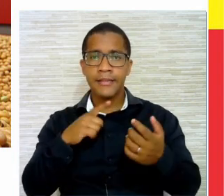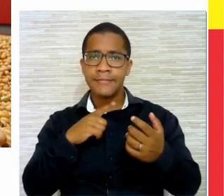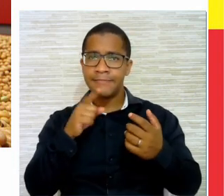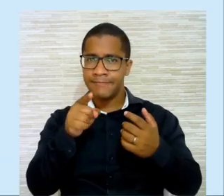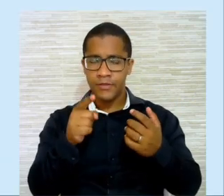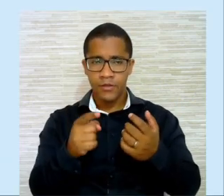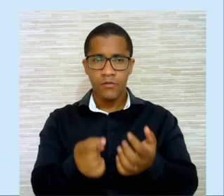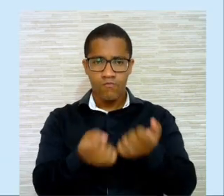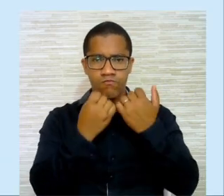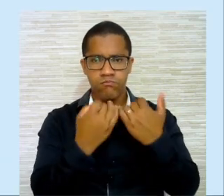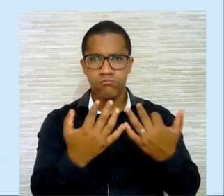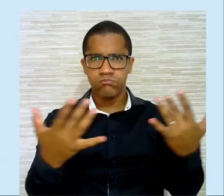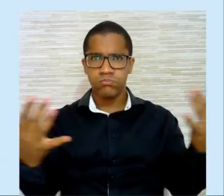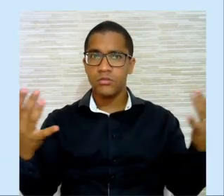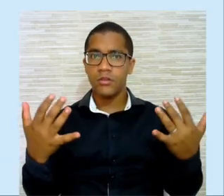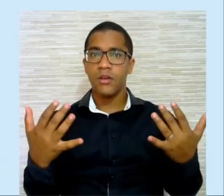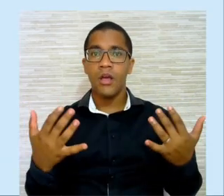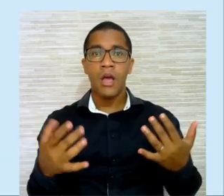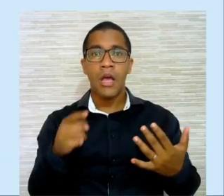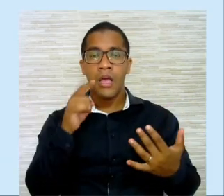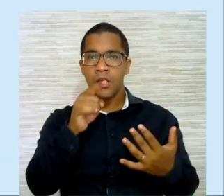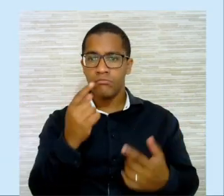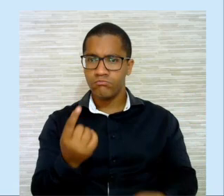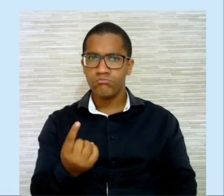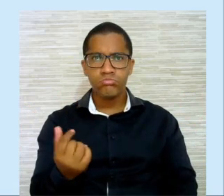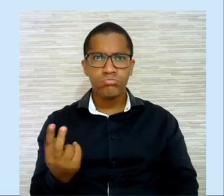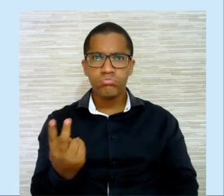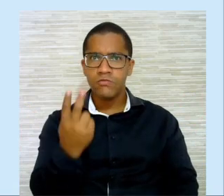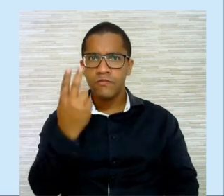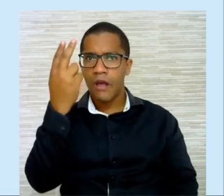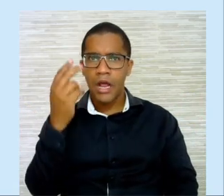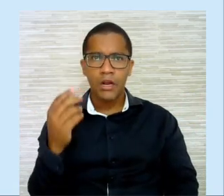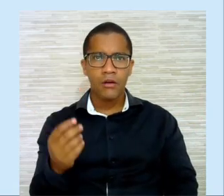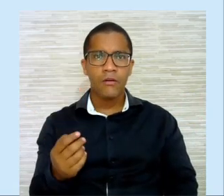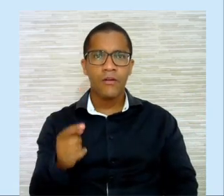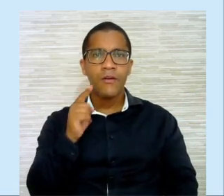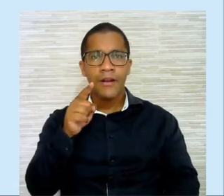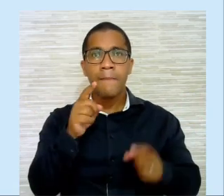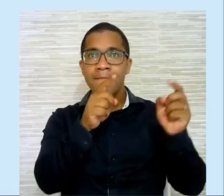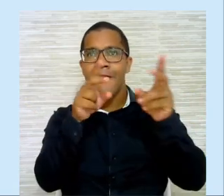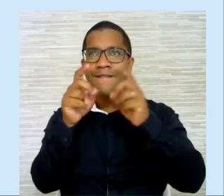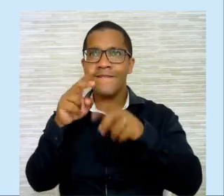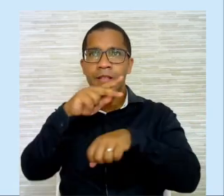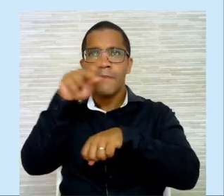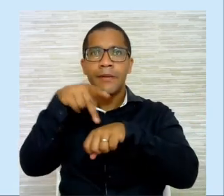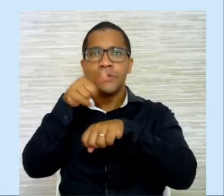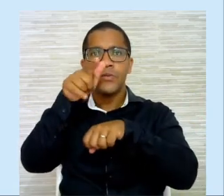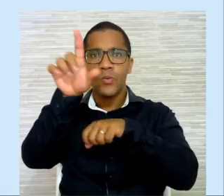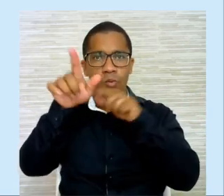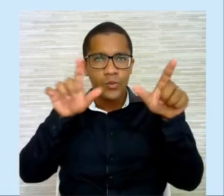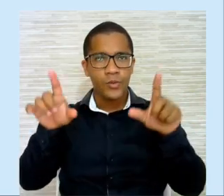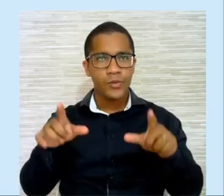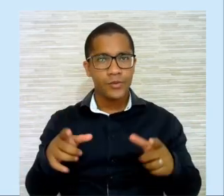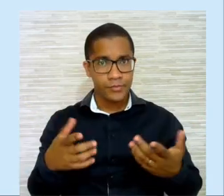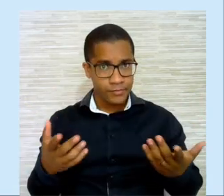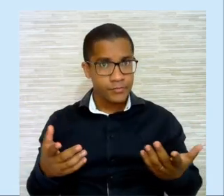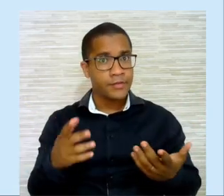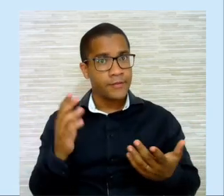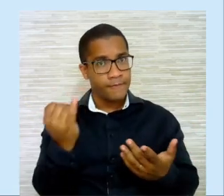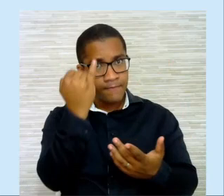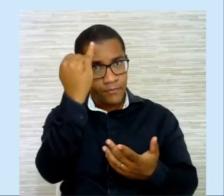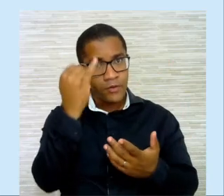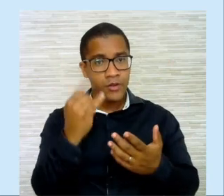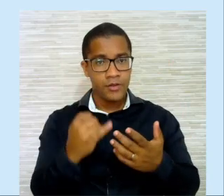gente vai começar a perceber que tem muito valor para o comércio internacional aqui no Brasil, tá? Então tem